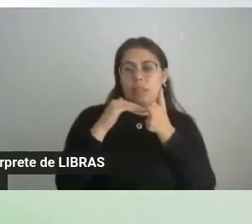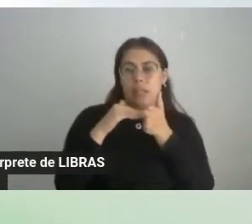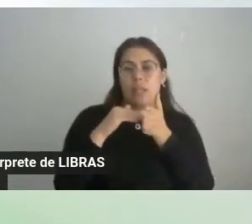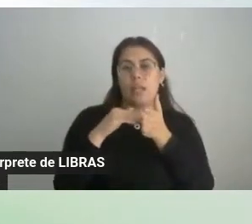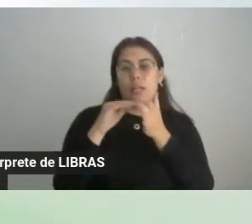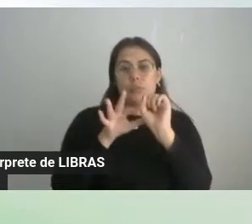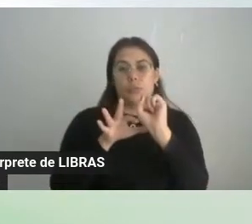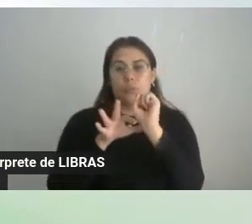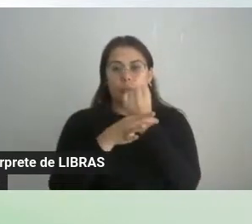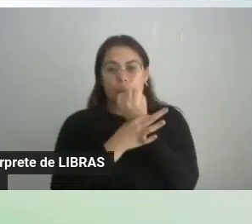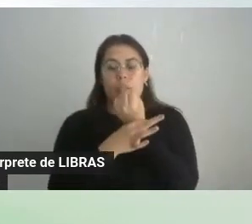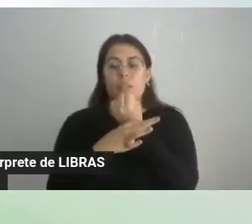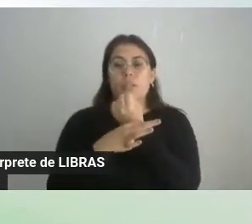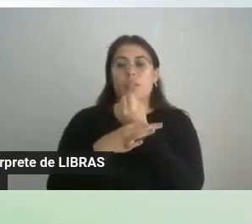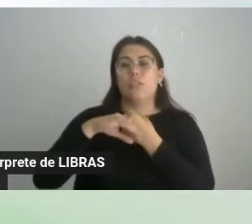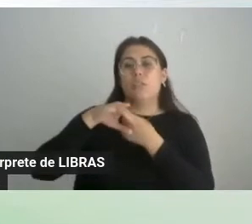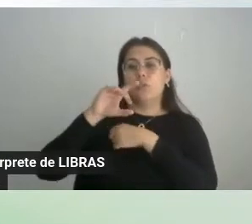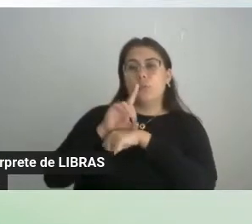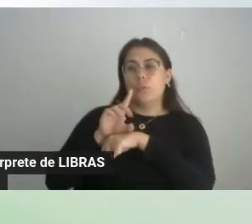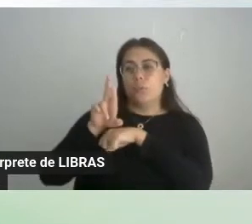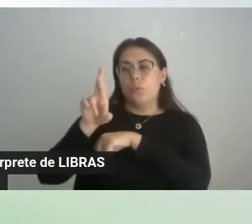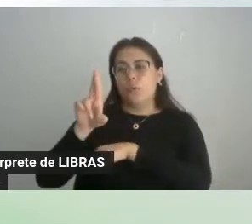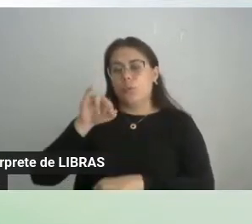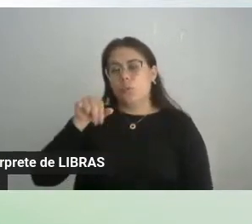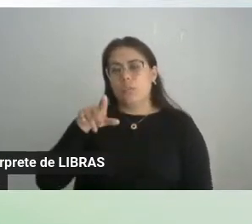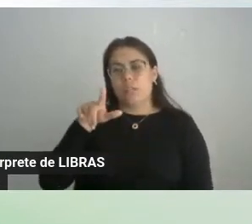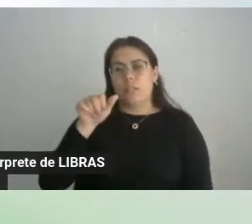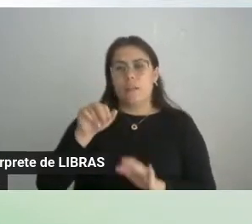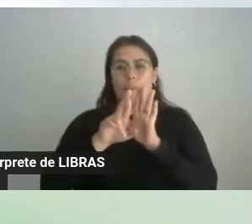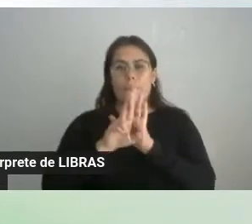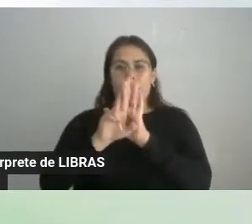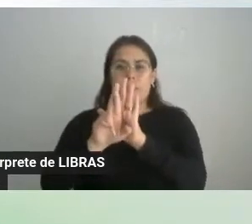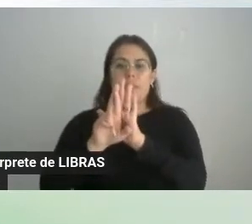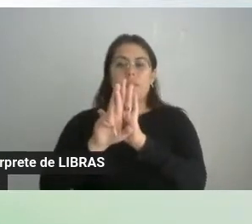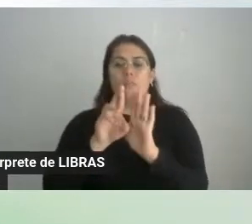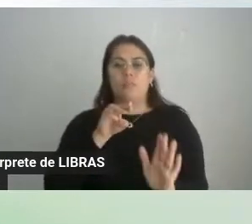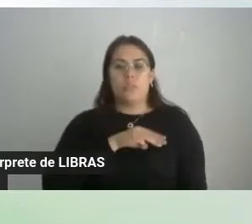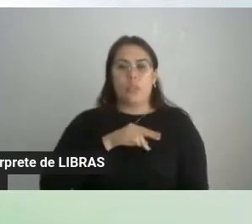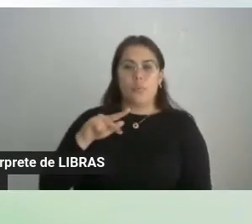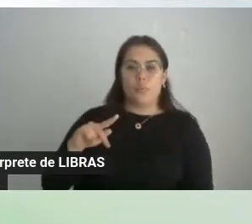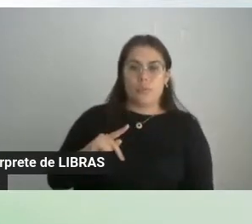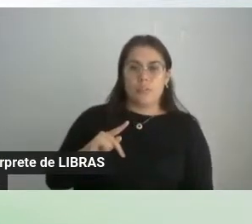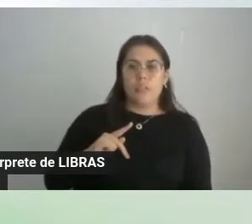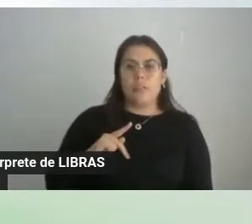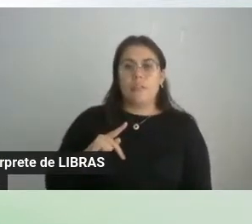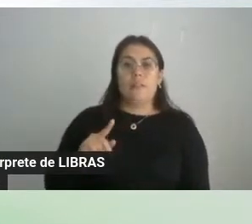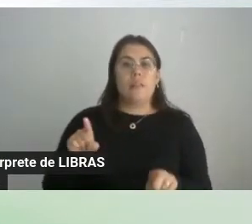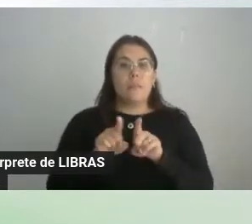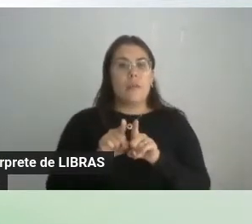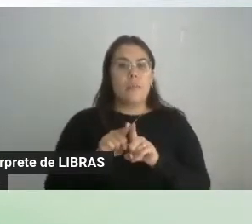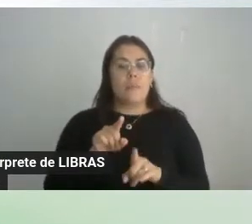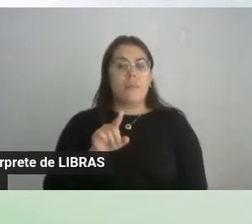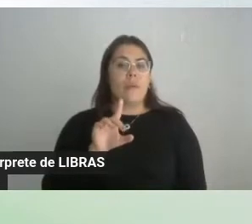doutora Juliana, representando o Ministério Público, a doutora Daniela, uma delegada de polícia.